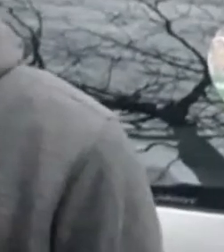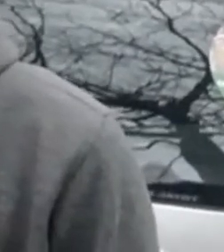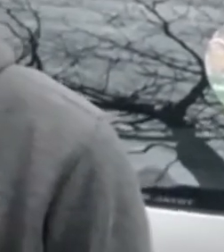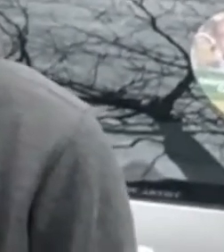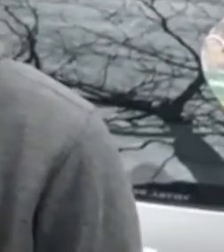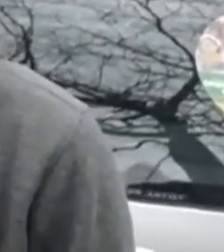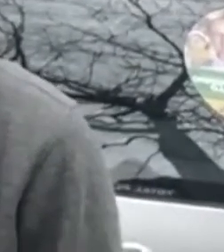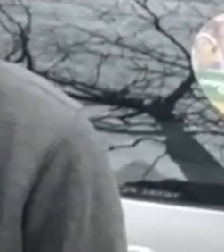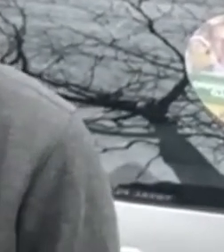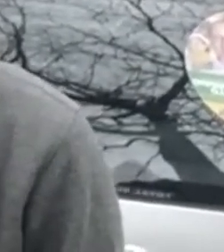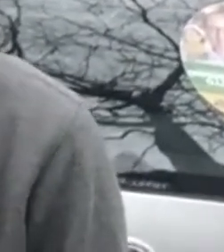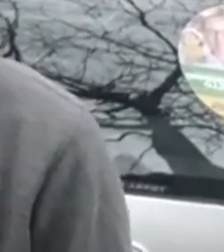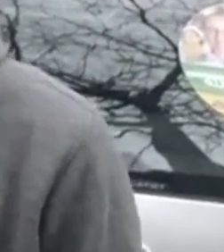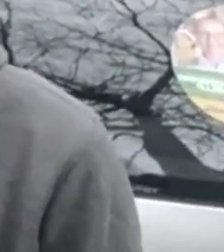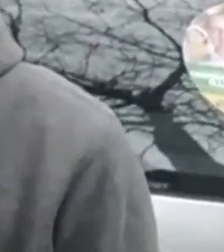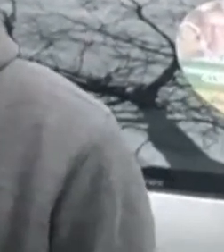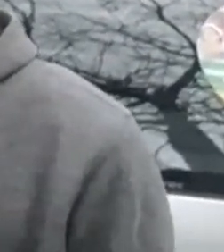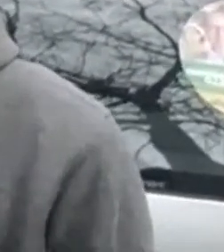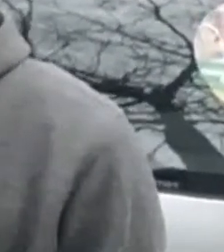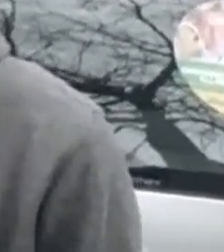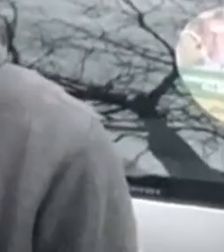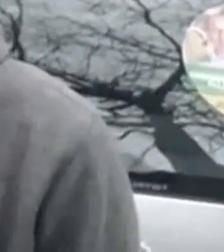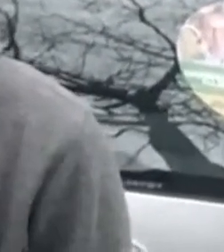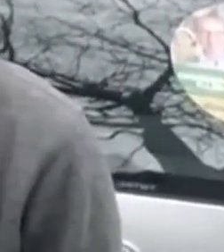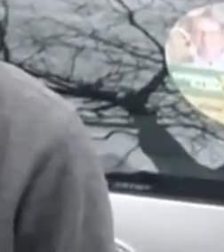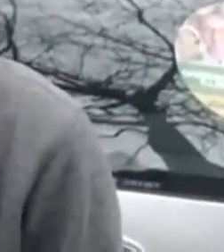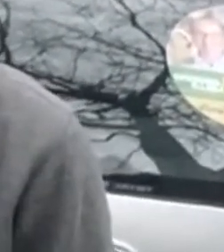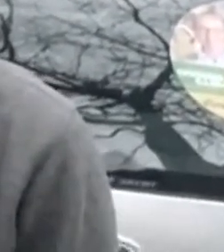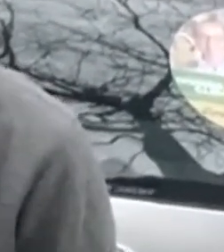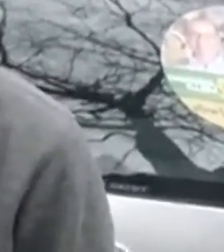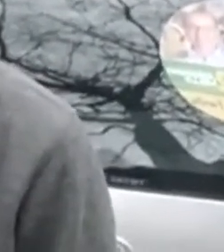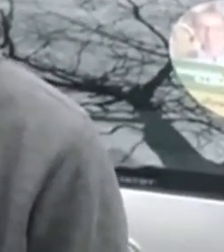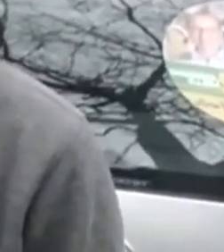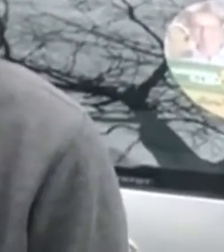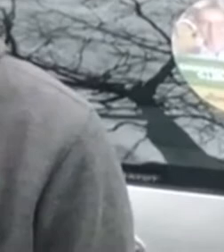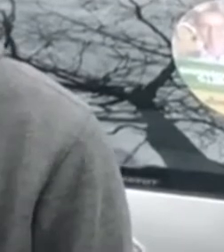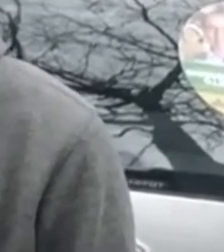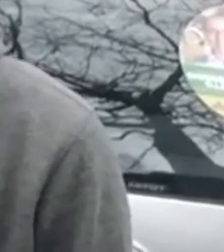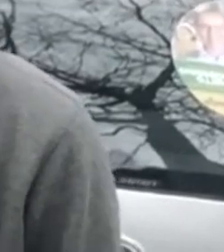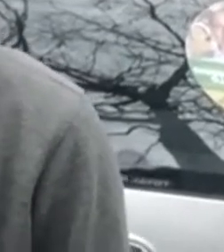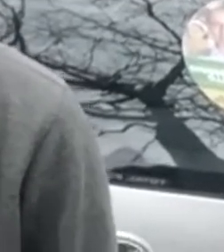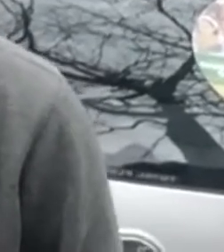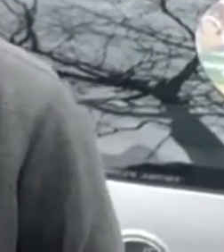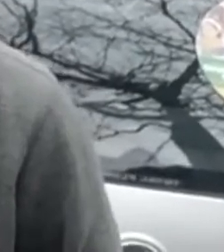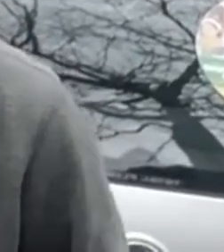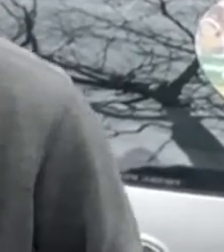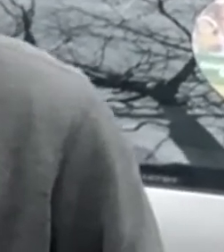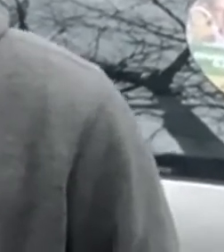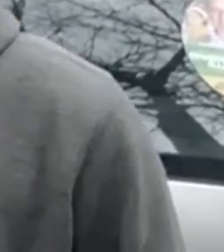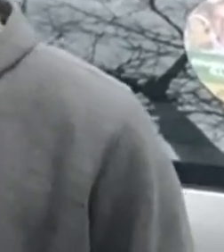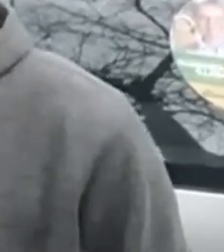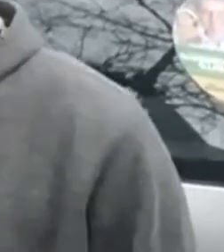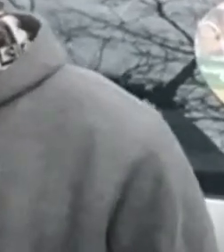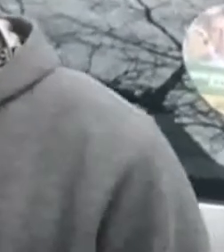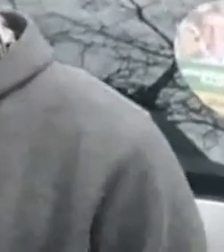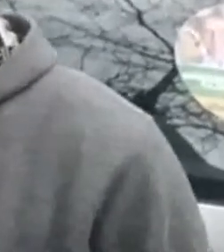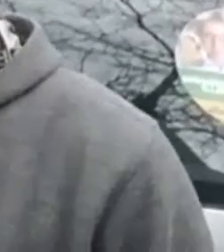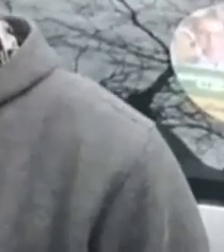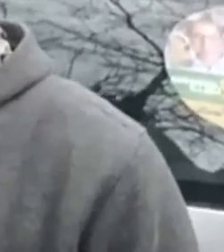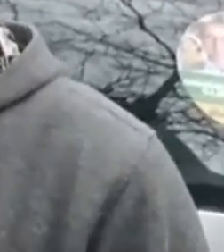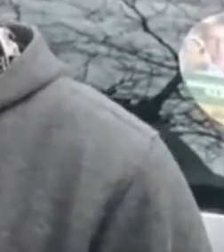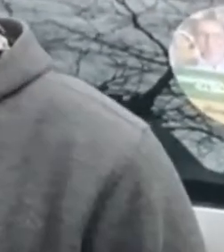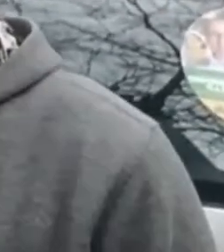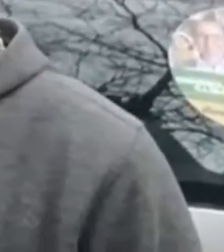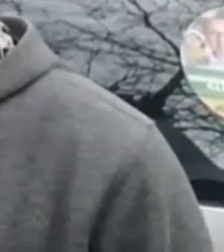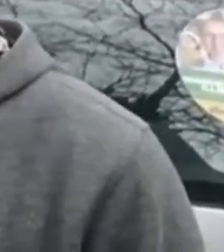jovem de 17 anos da cidade de Gaspar. E ele tem um relato para fazer para você